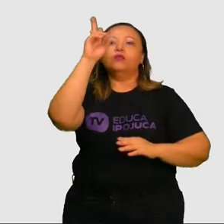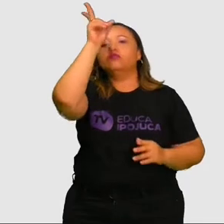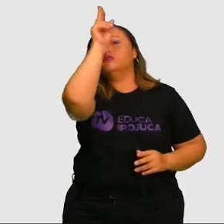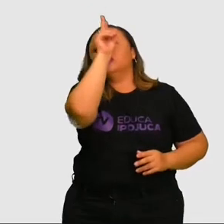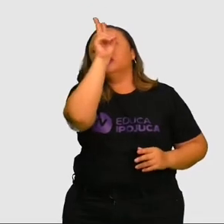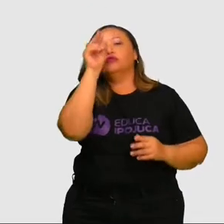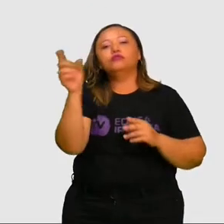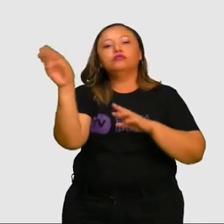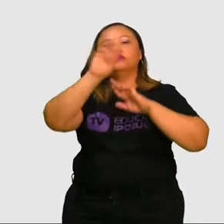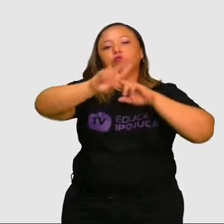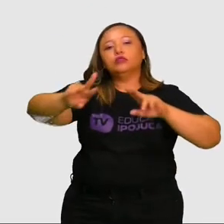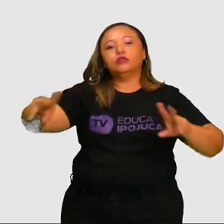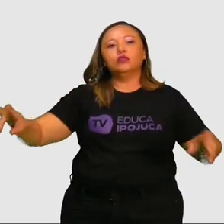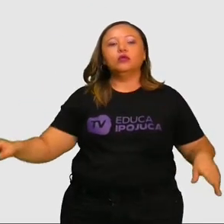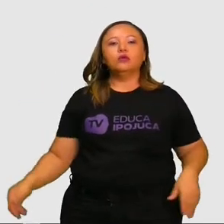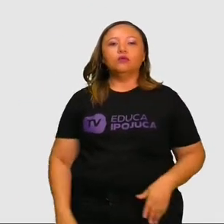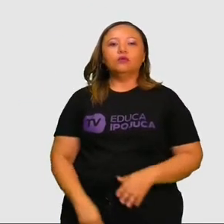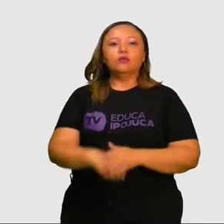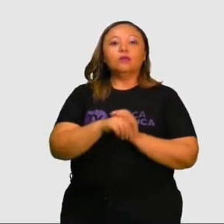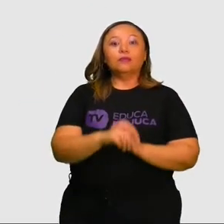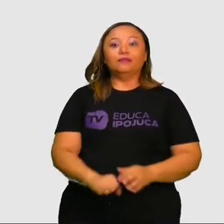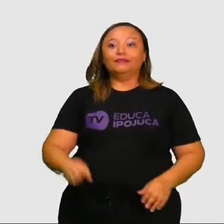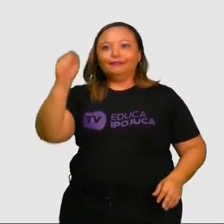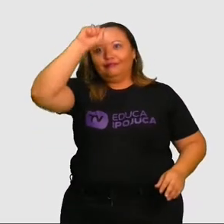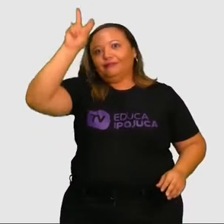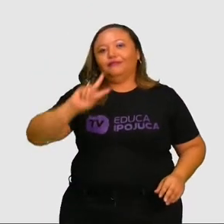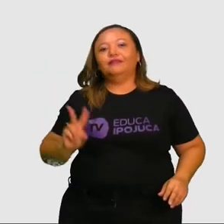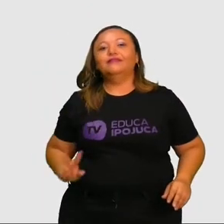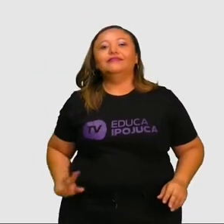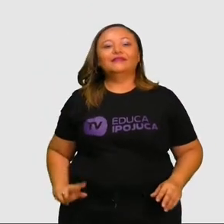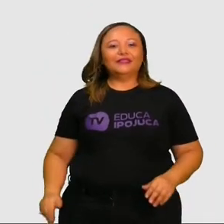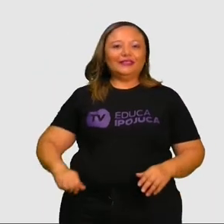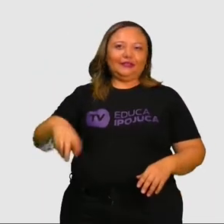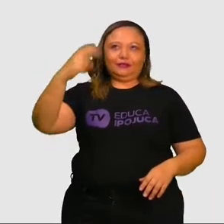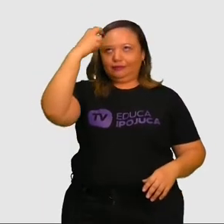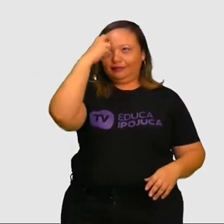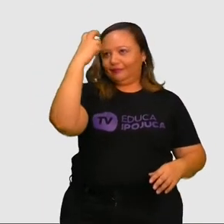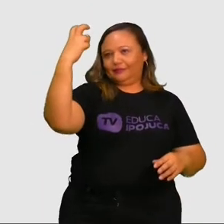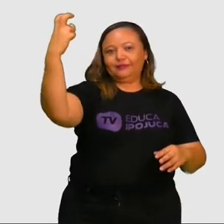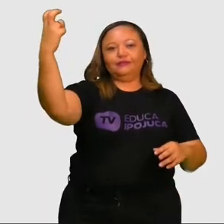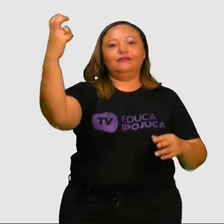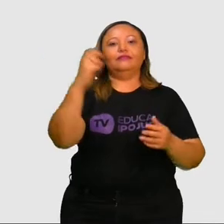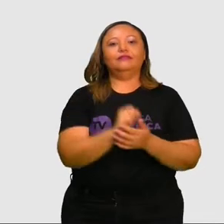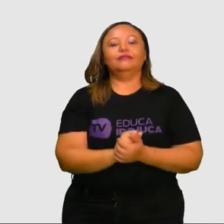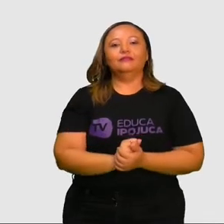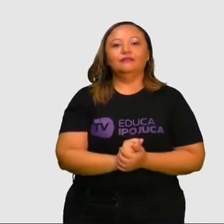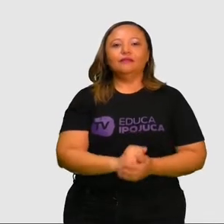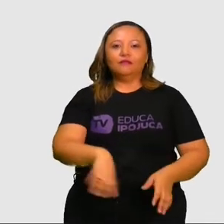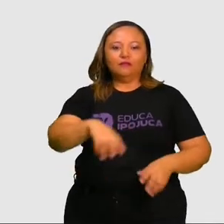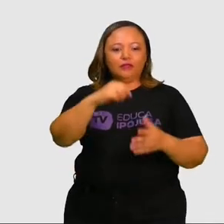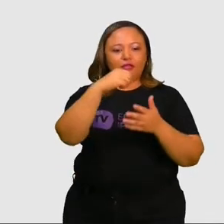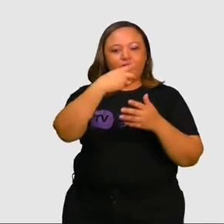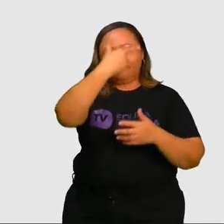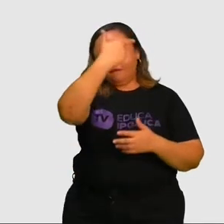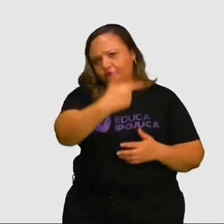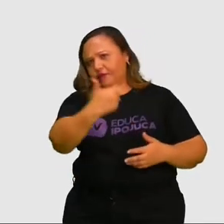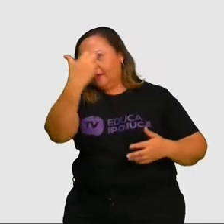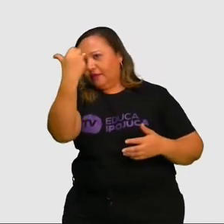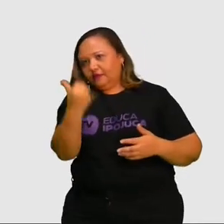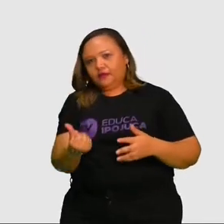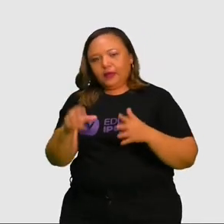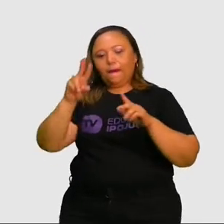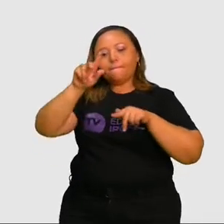bichinho diferente. Ele era muito esperto e também inteligente. Tinha 26